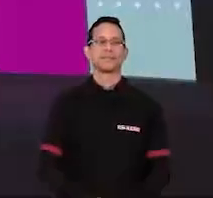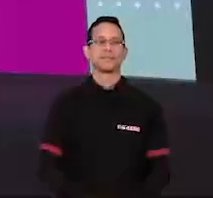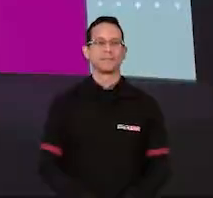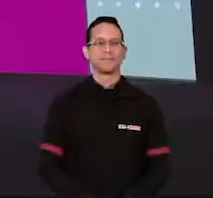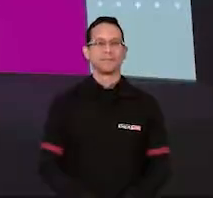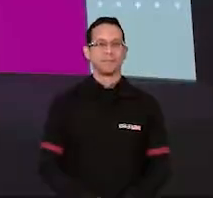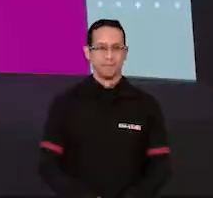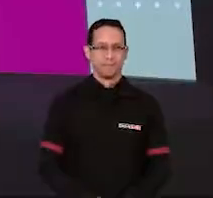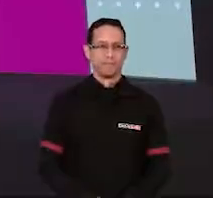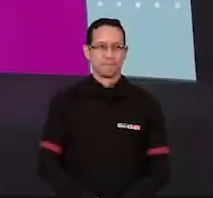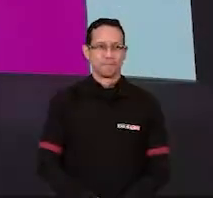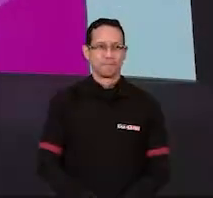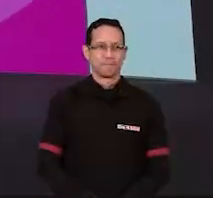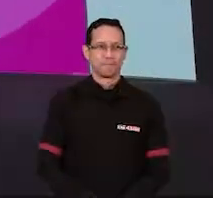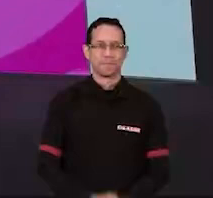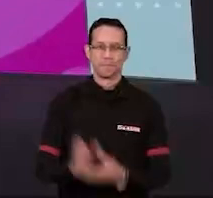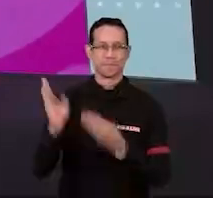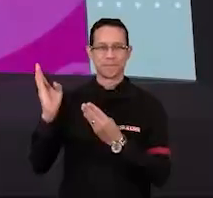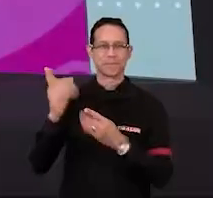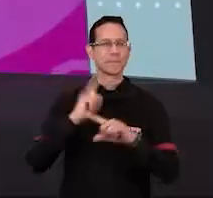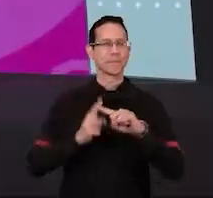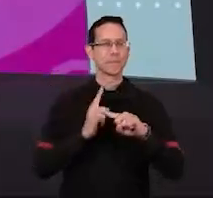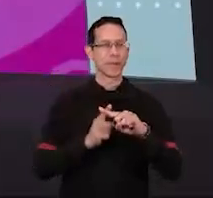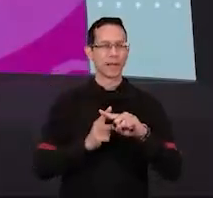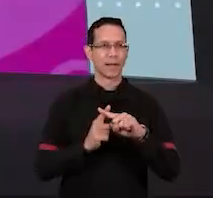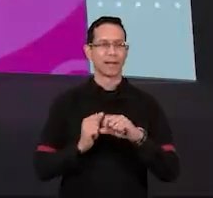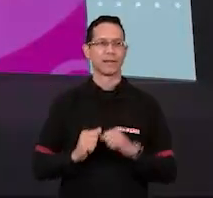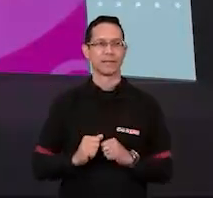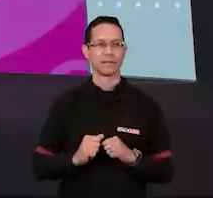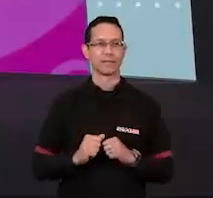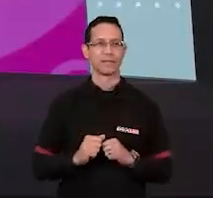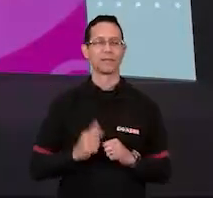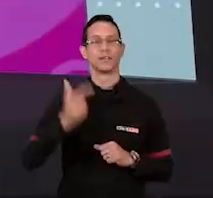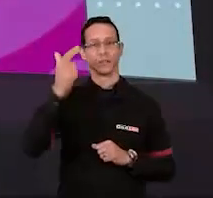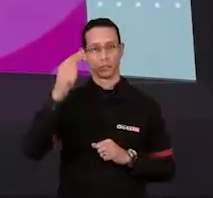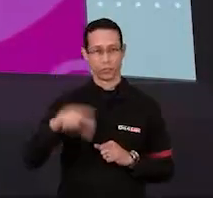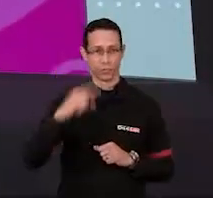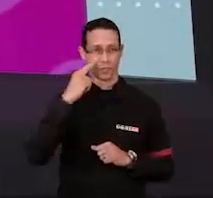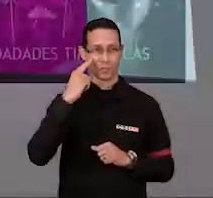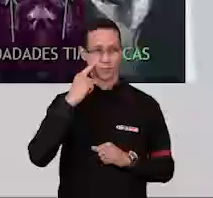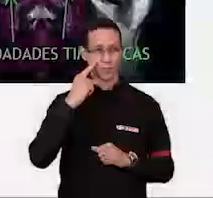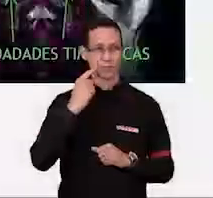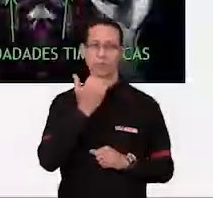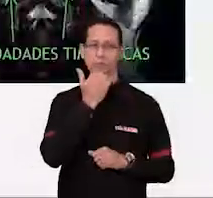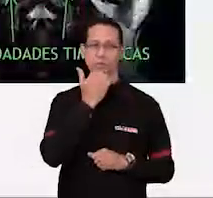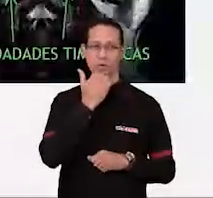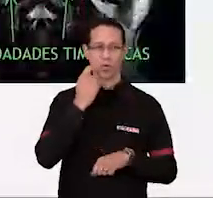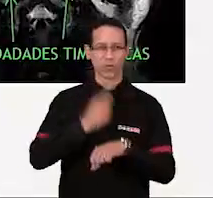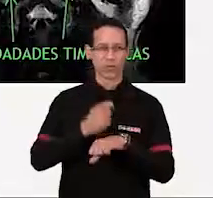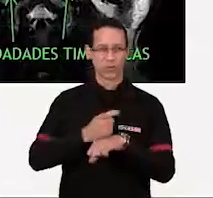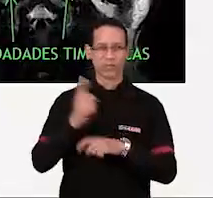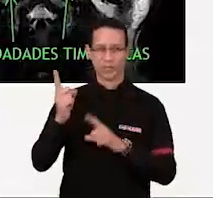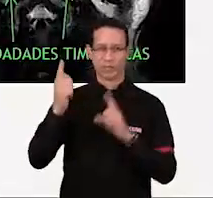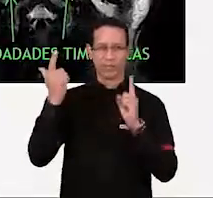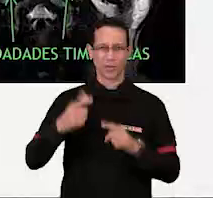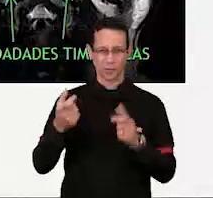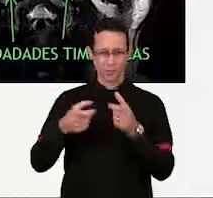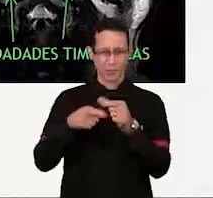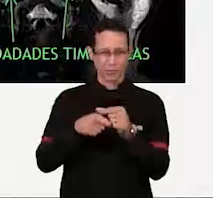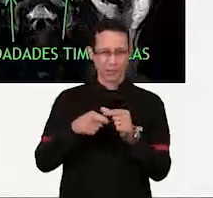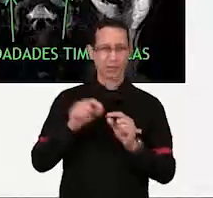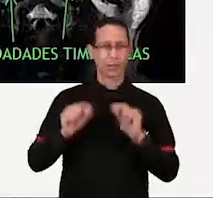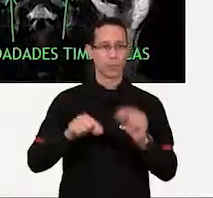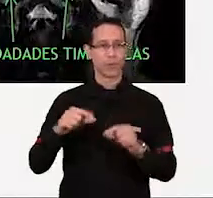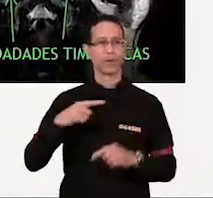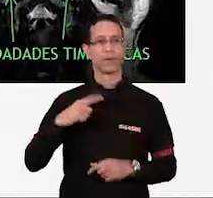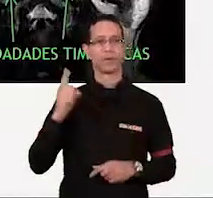E aí a gente colocou essa imagem, por quê? Né? Aqui é um colisteatoma de novo, tem uma expansão enorme da bula, essa imagem é da Cris. E